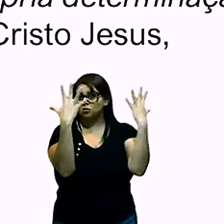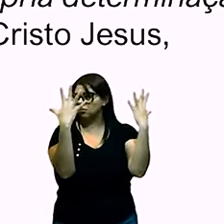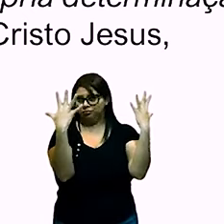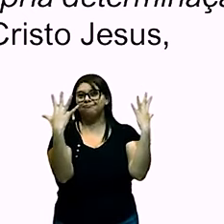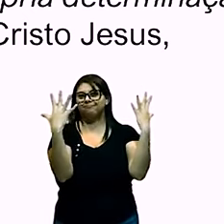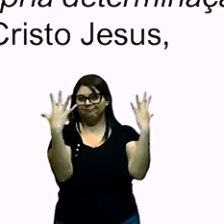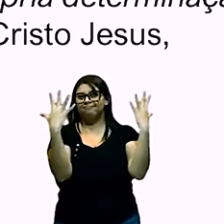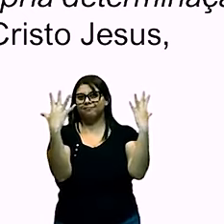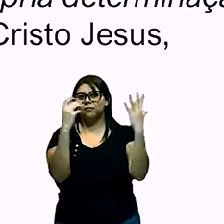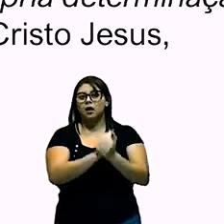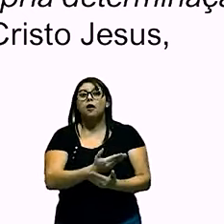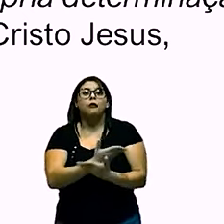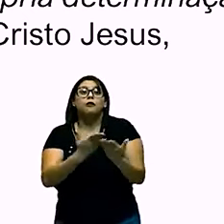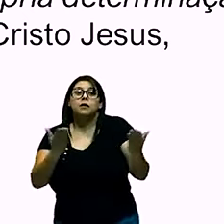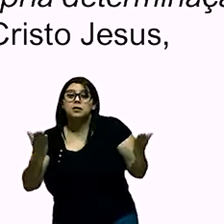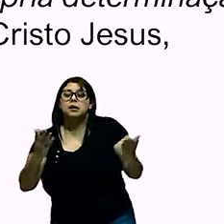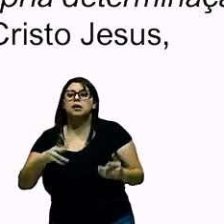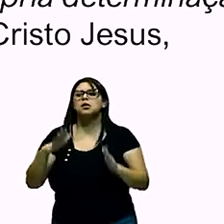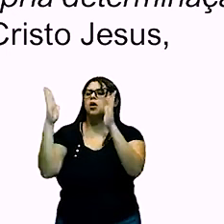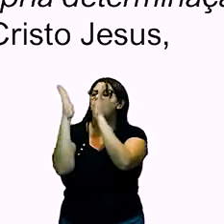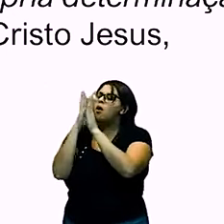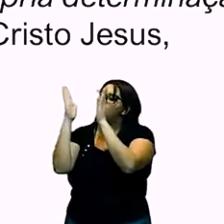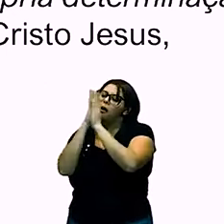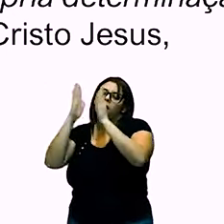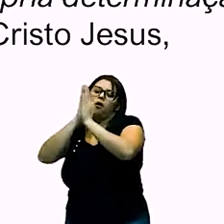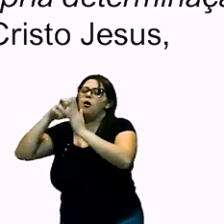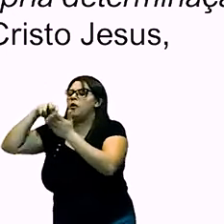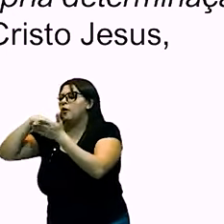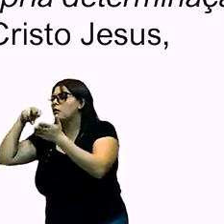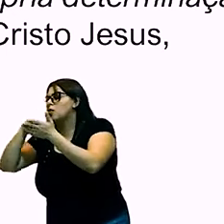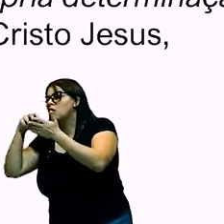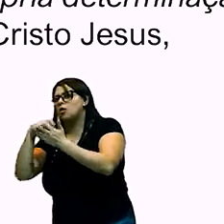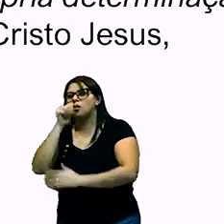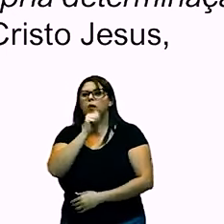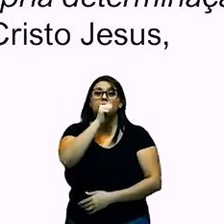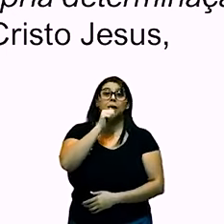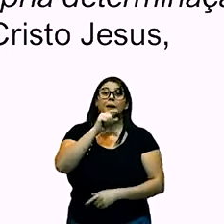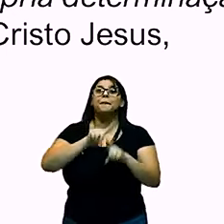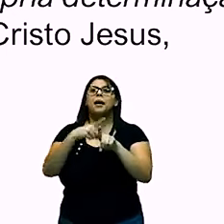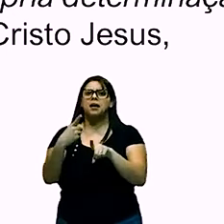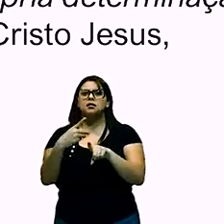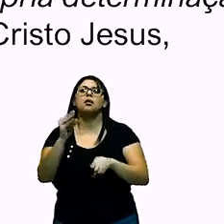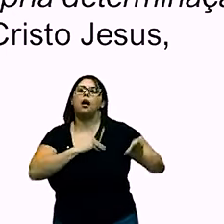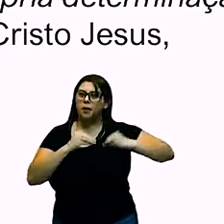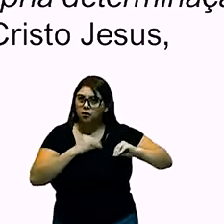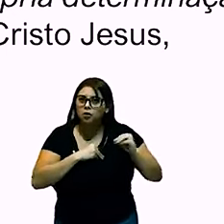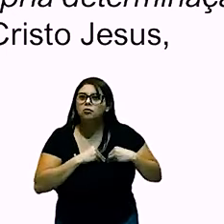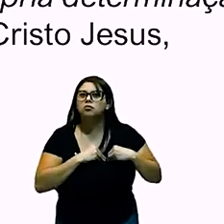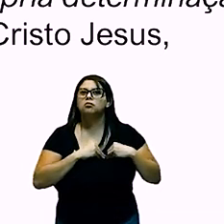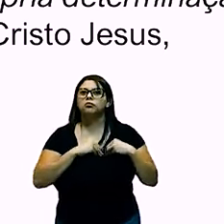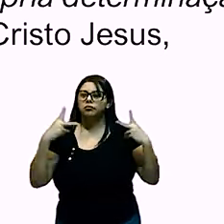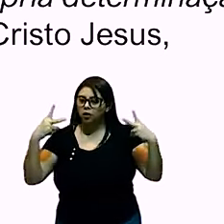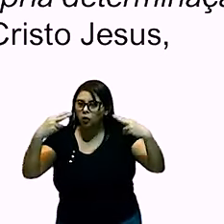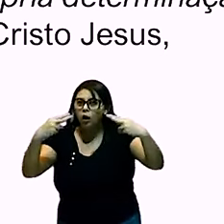bastante, lê a Bíblia bastante, não é. Você é tão pecador quanto todos os demais na história da igreja. Uma vez